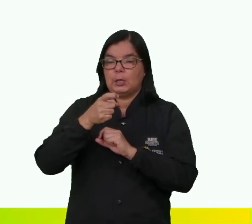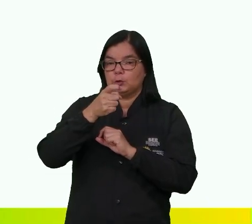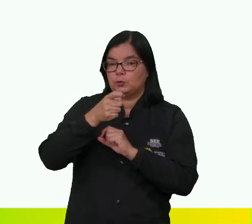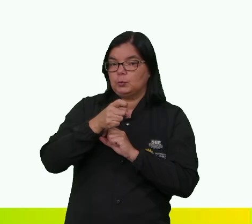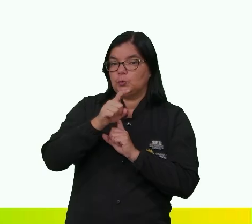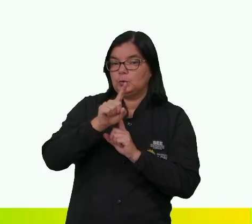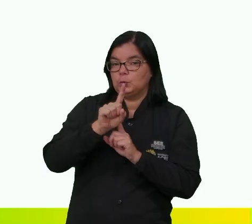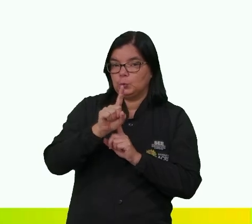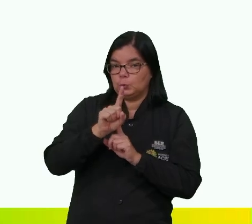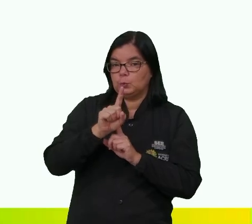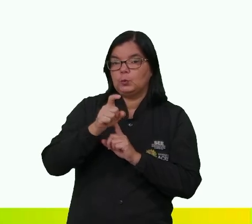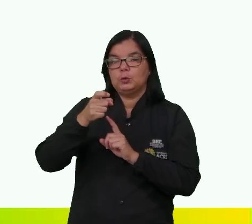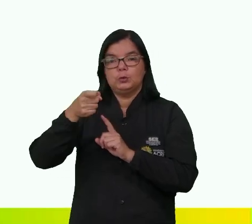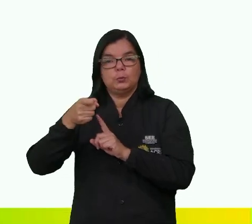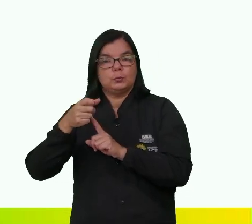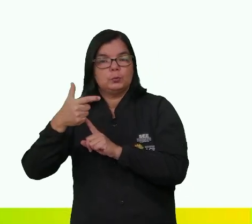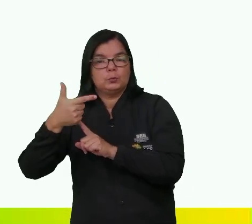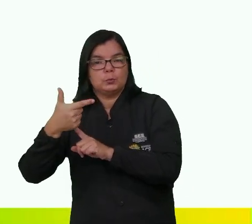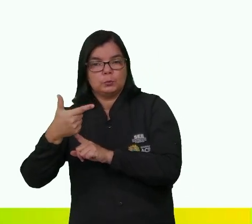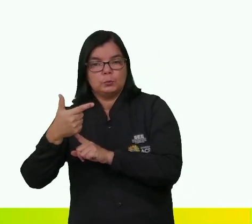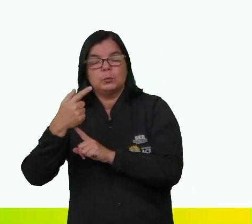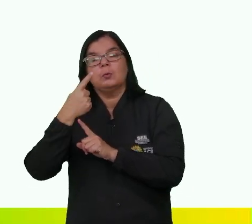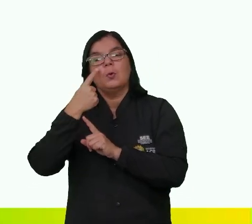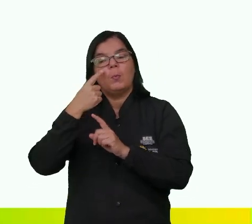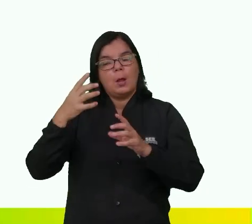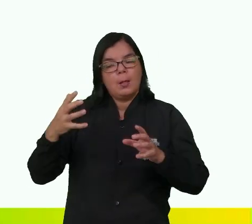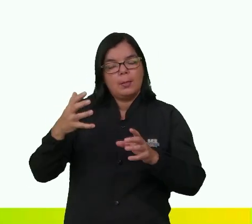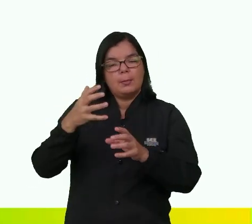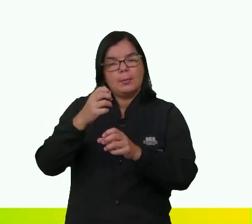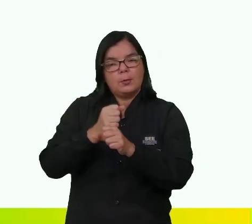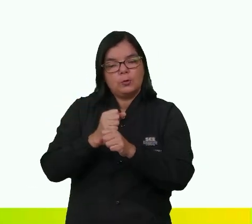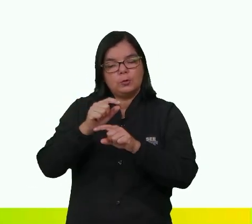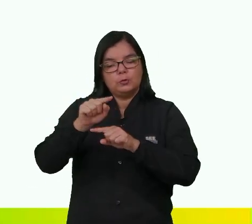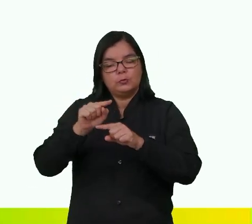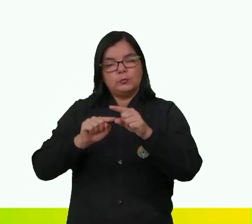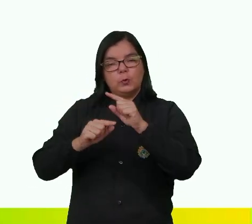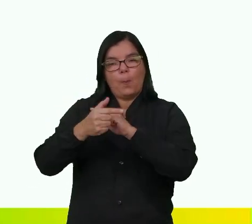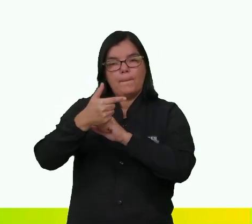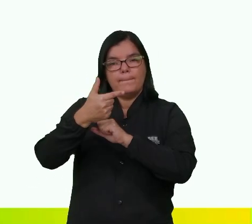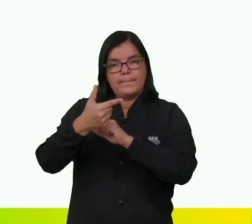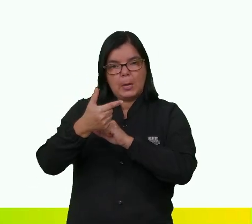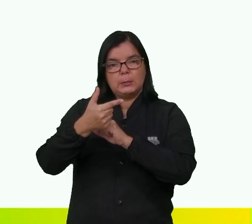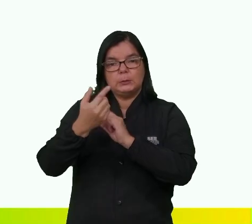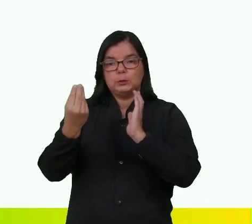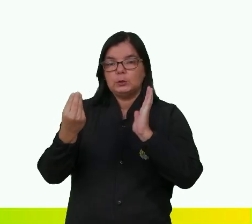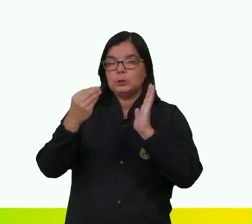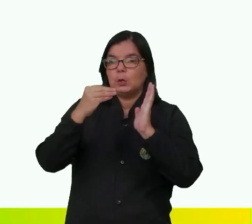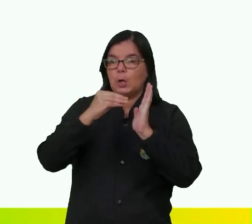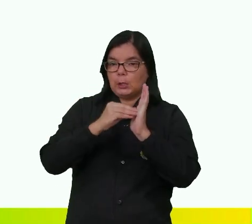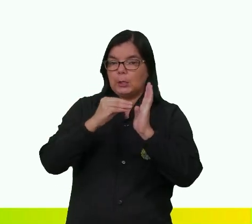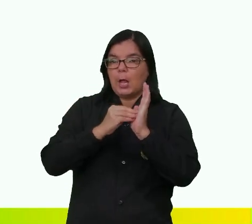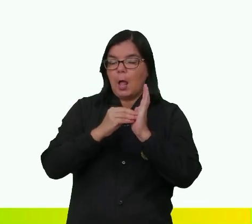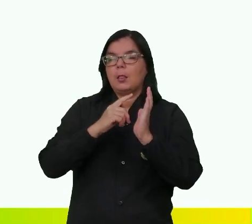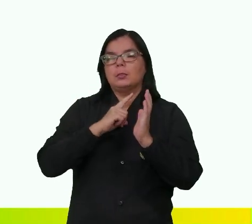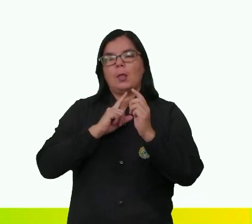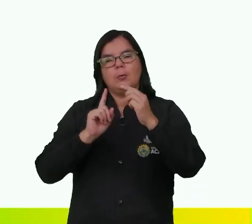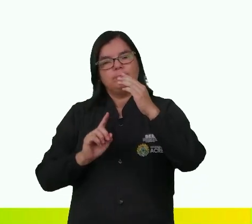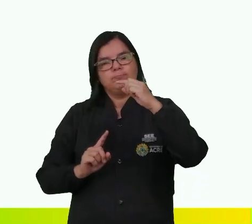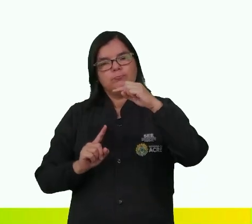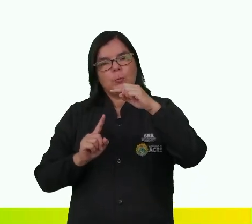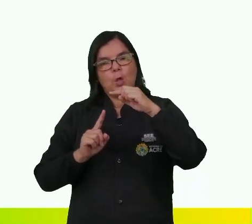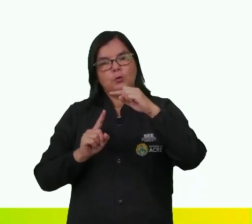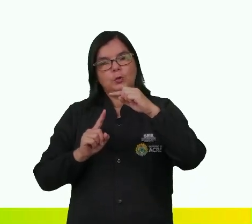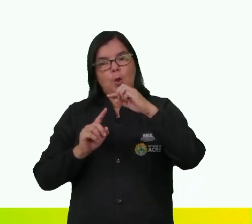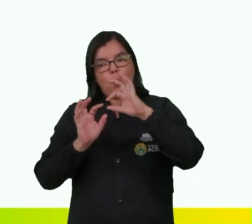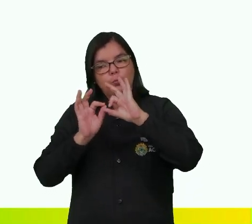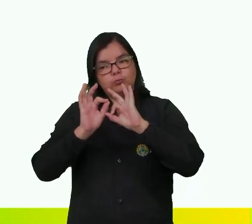aqui, uma raiz 2. Eu pego, somo essas raízes, divido por 2, aplico na função e eu tenho a altura máxima. Isso é uma maneira